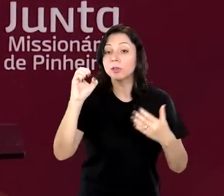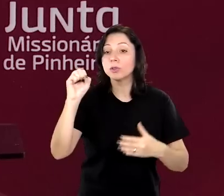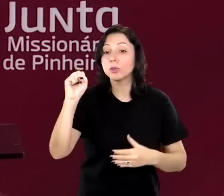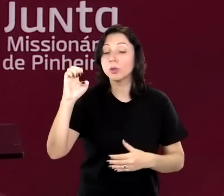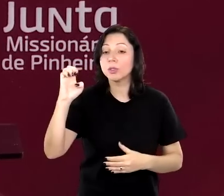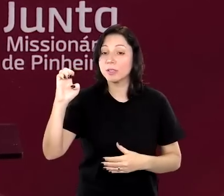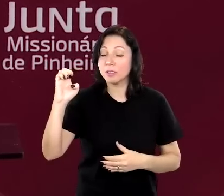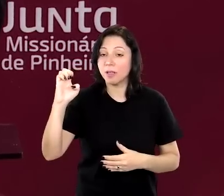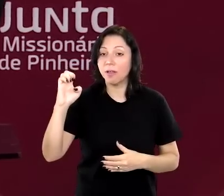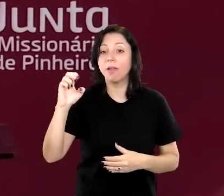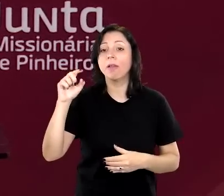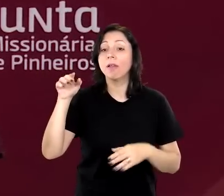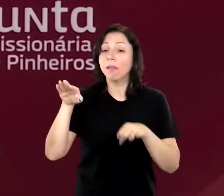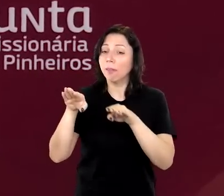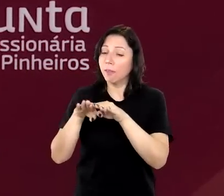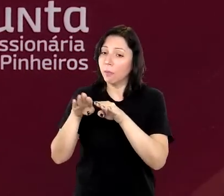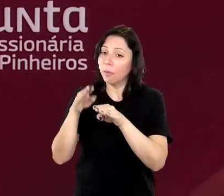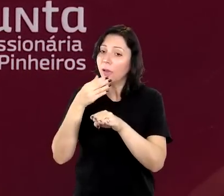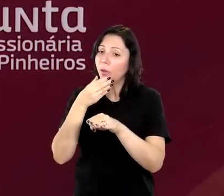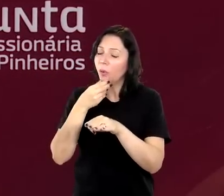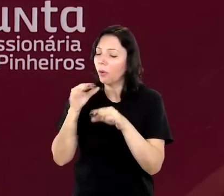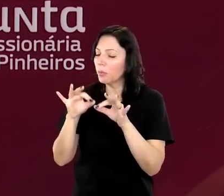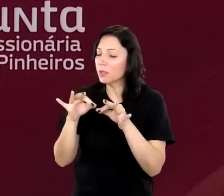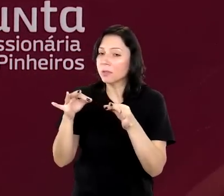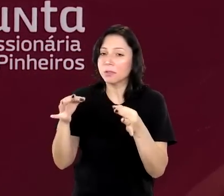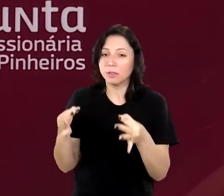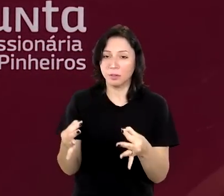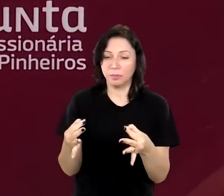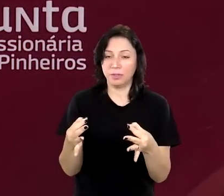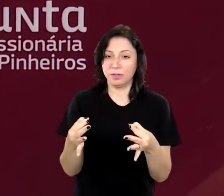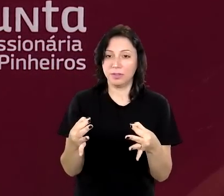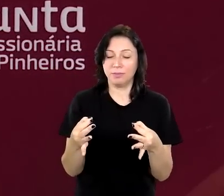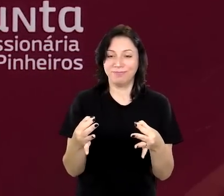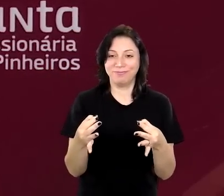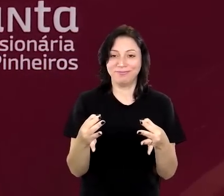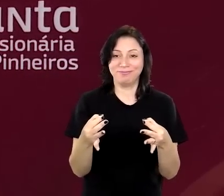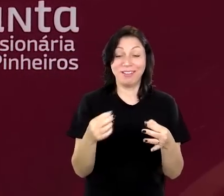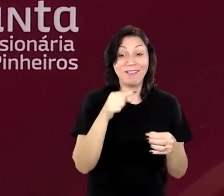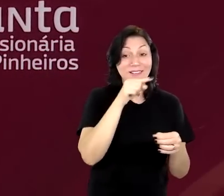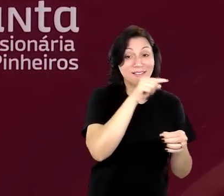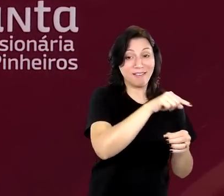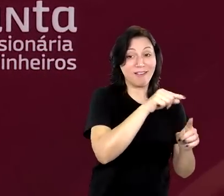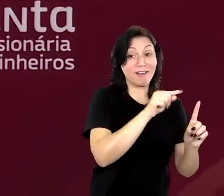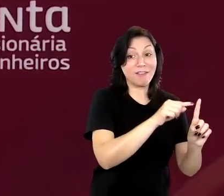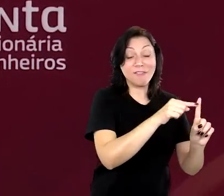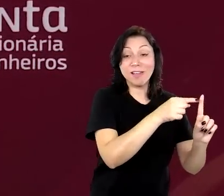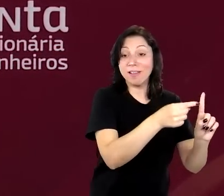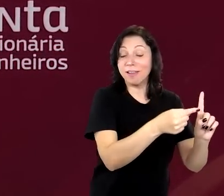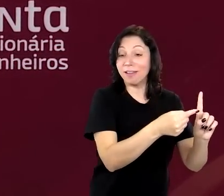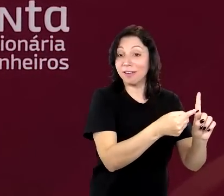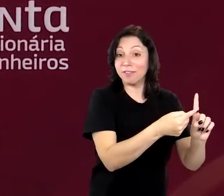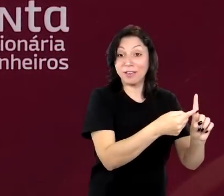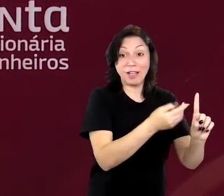O desafio de Deus é que ela vai ser barriga de aluguel do Salvador do mundo.